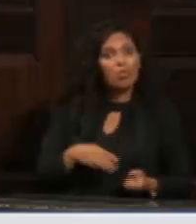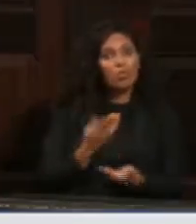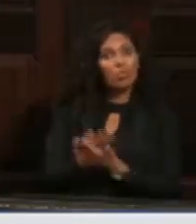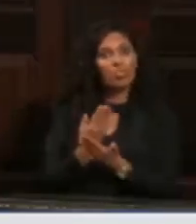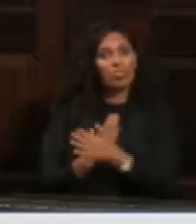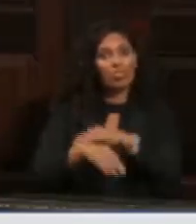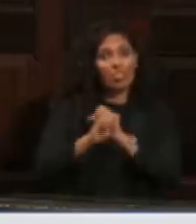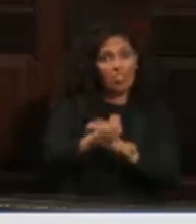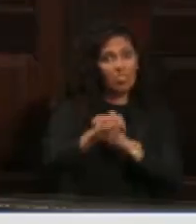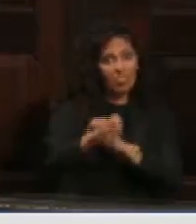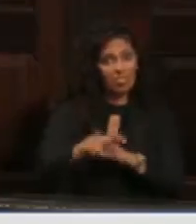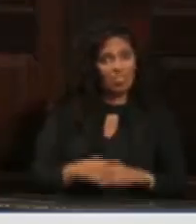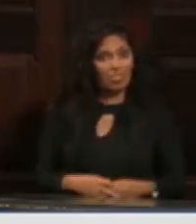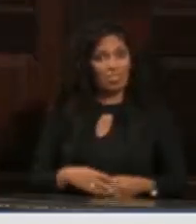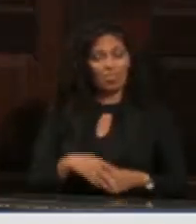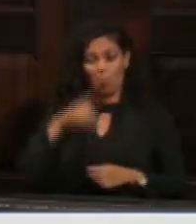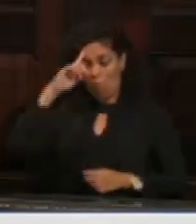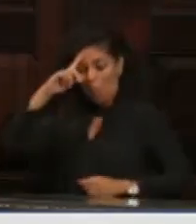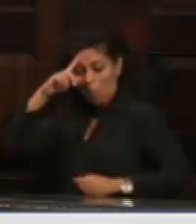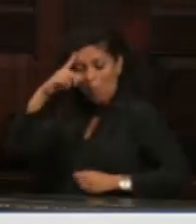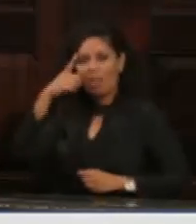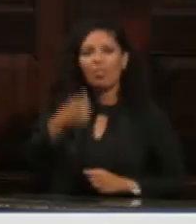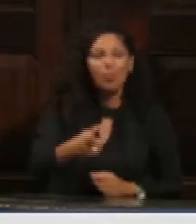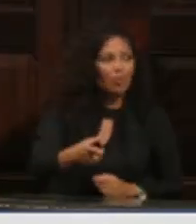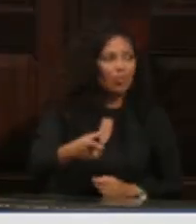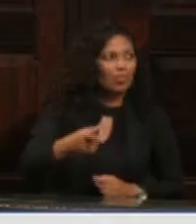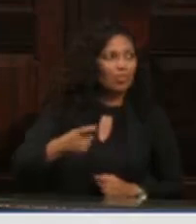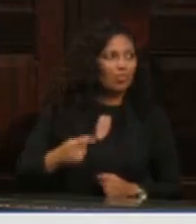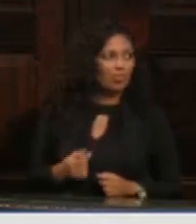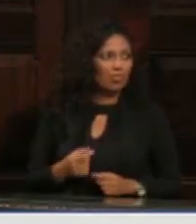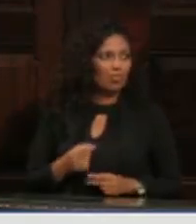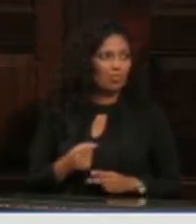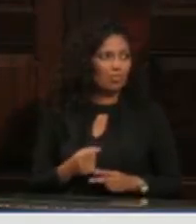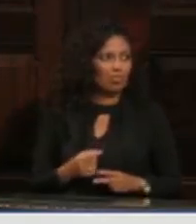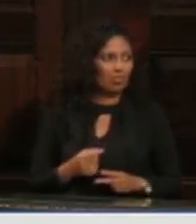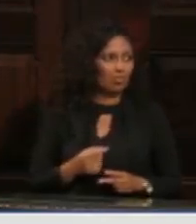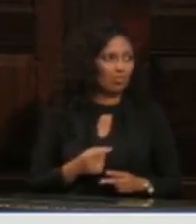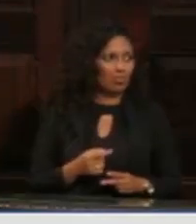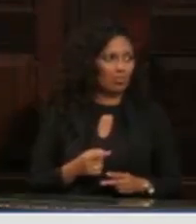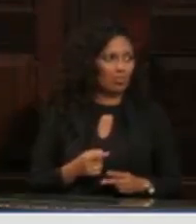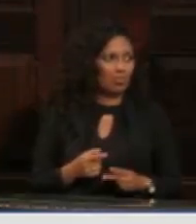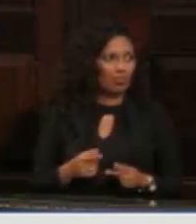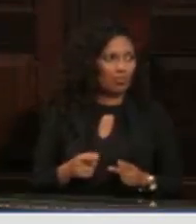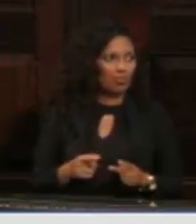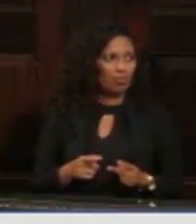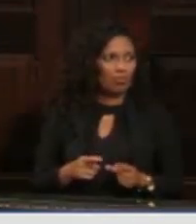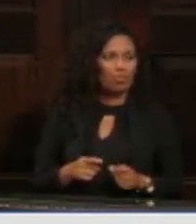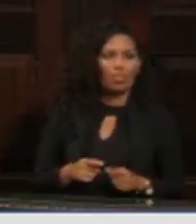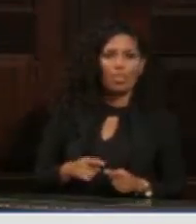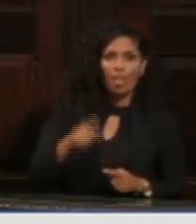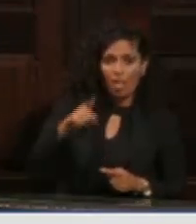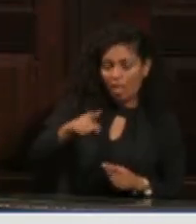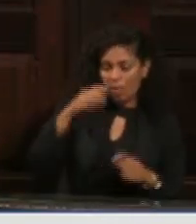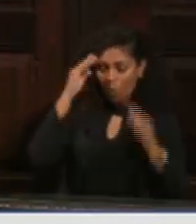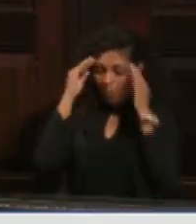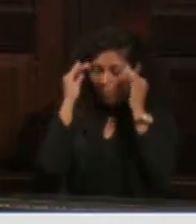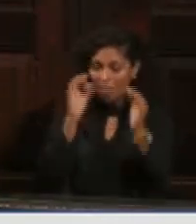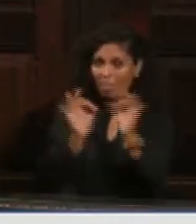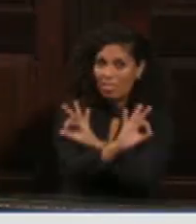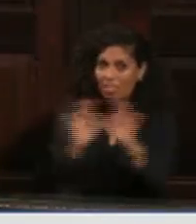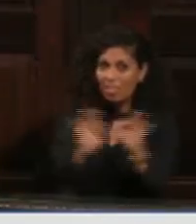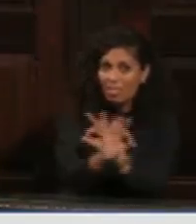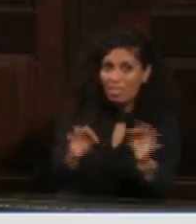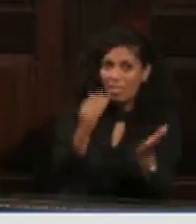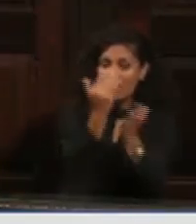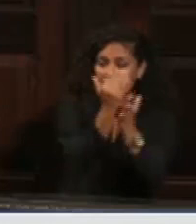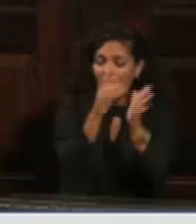diretores escolares, pedindo, um, que eles descumpram a lei. Dois, que descumpram, em particular, o Estatuto da Criança e do Adolescente.